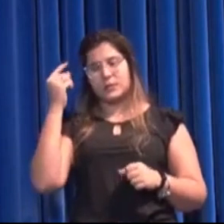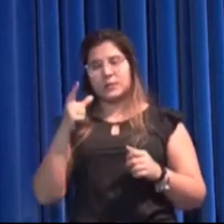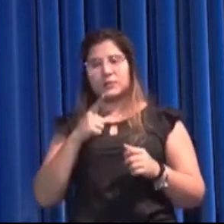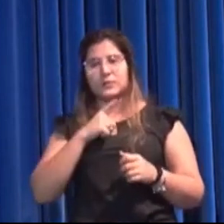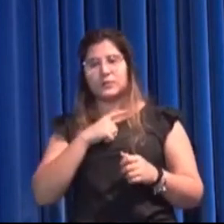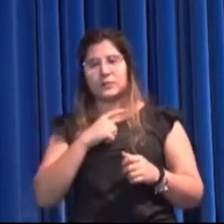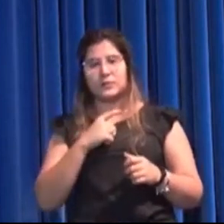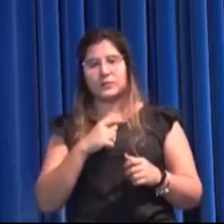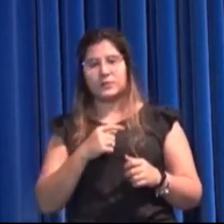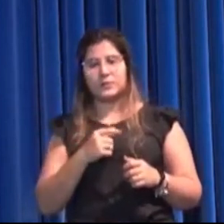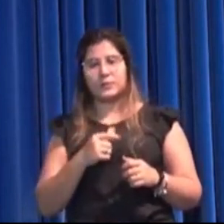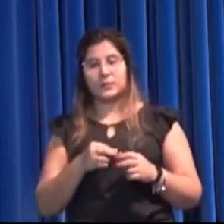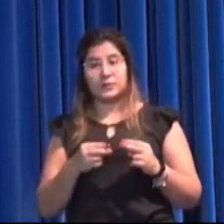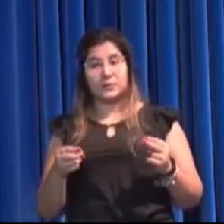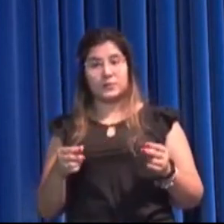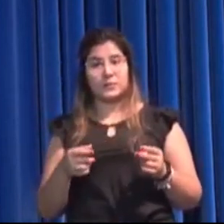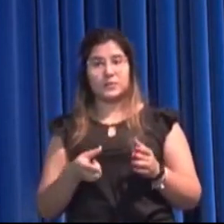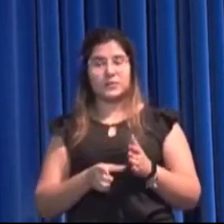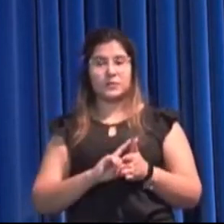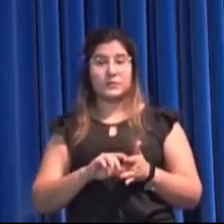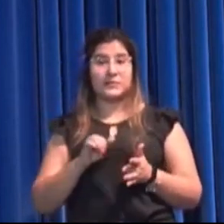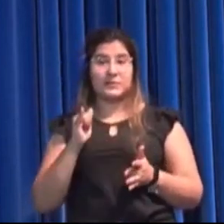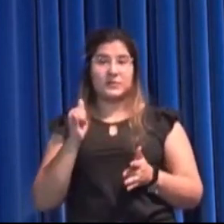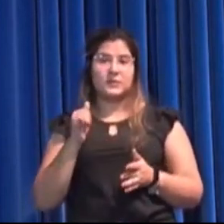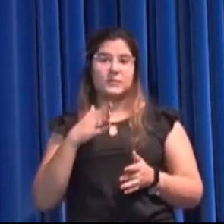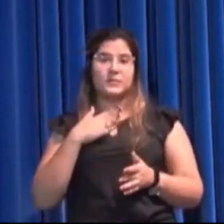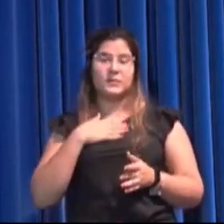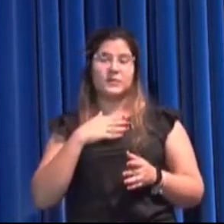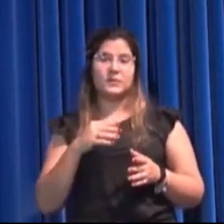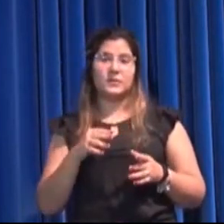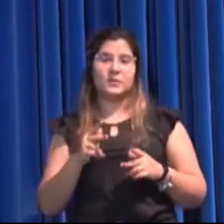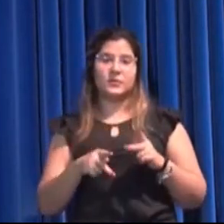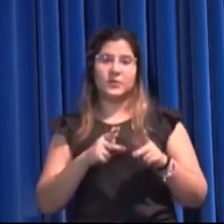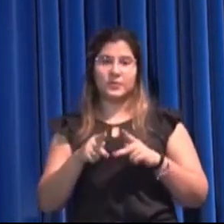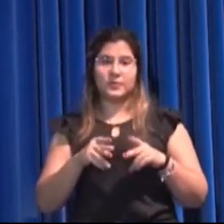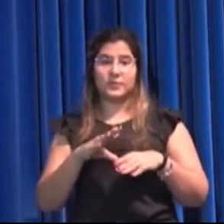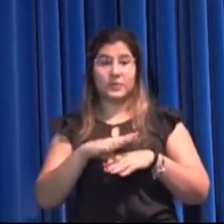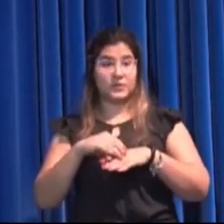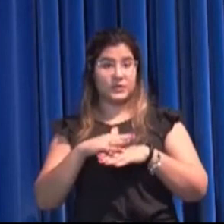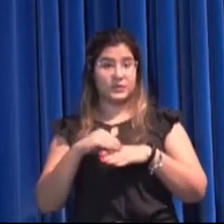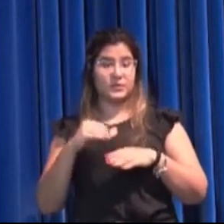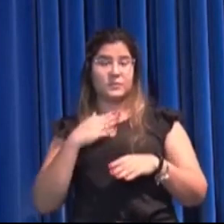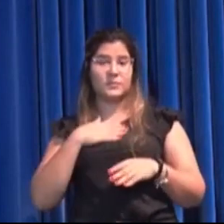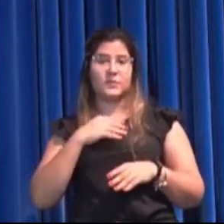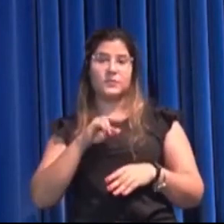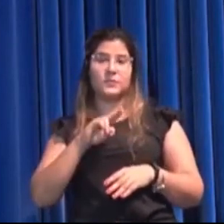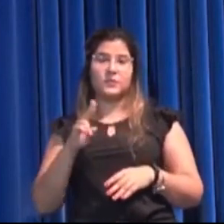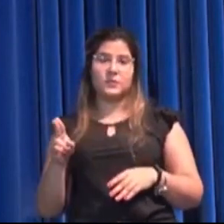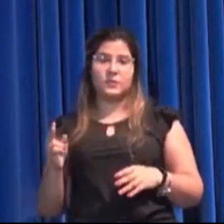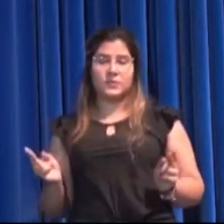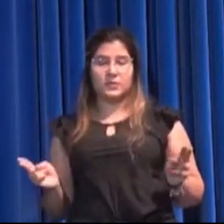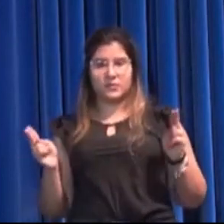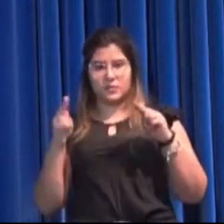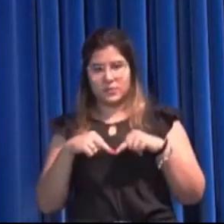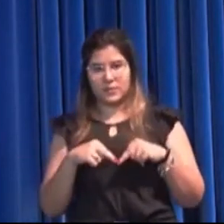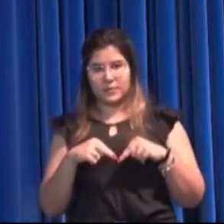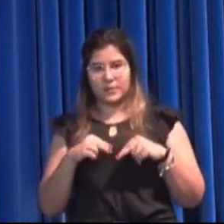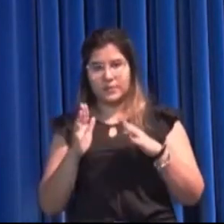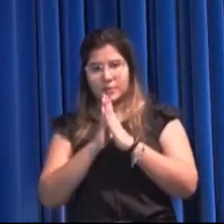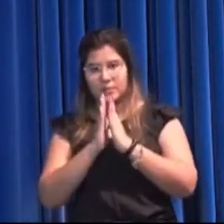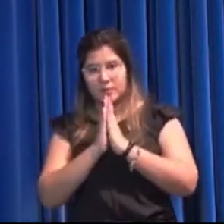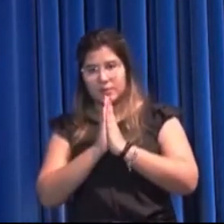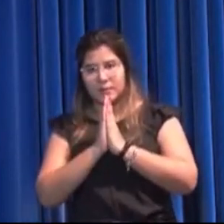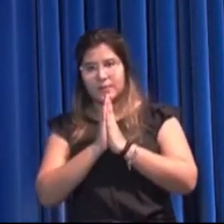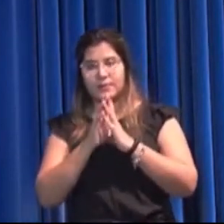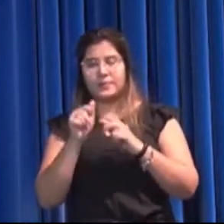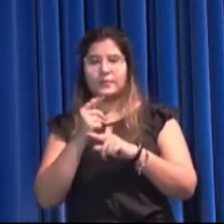antes? Se o meu povo, que se chama pelo meu nome, se humilhar e orar